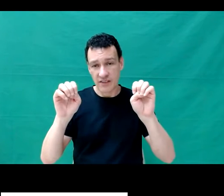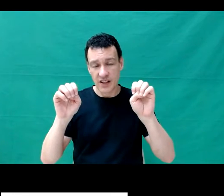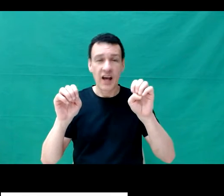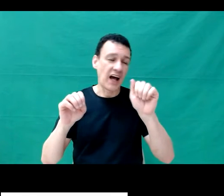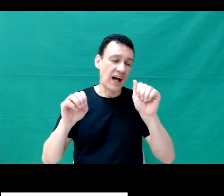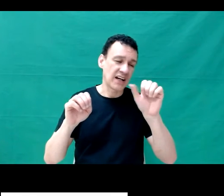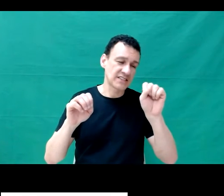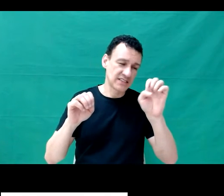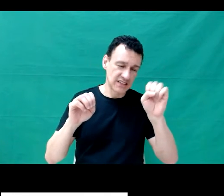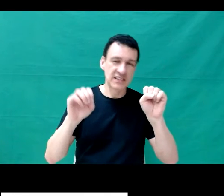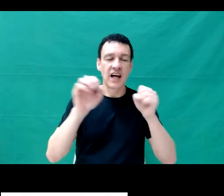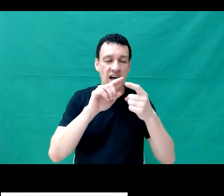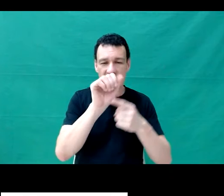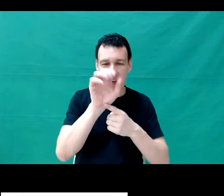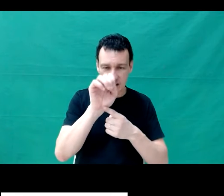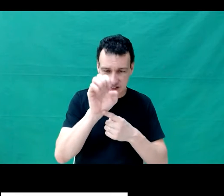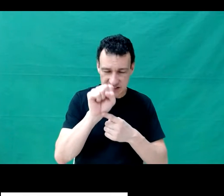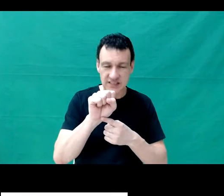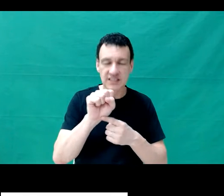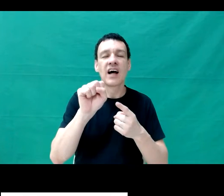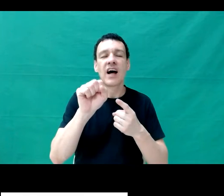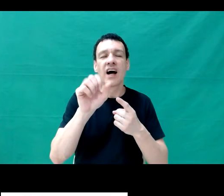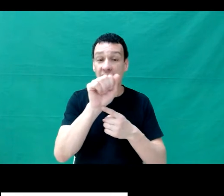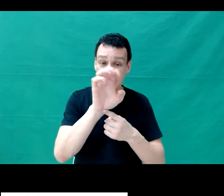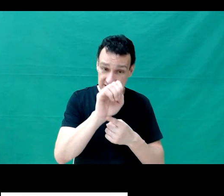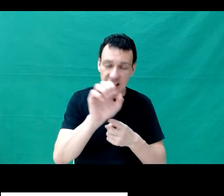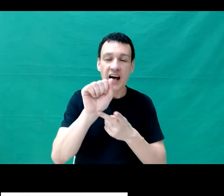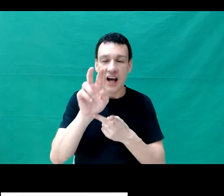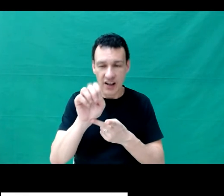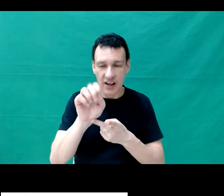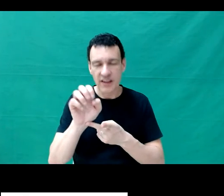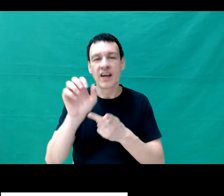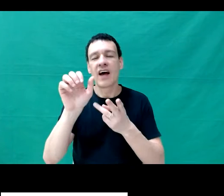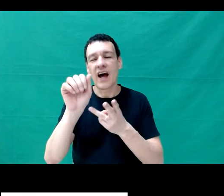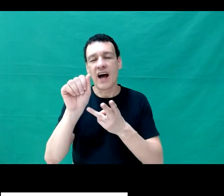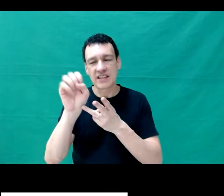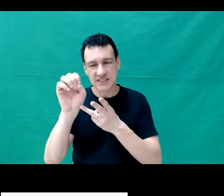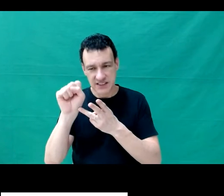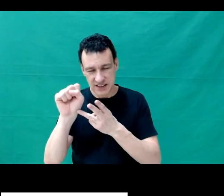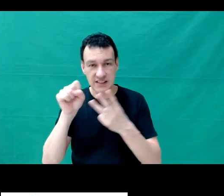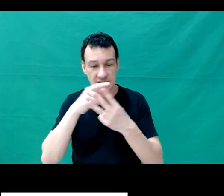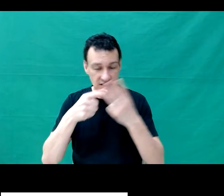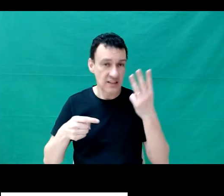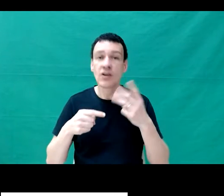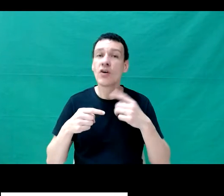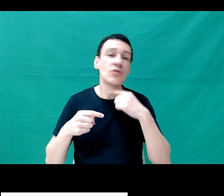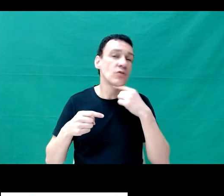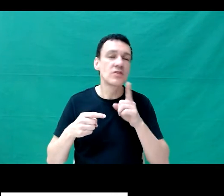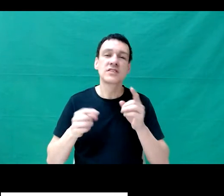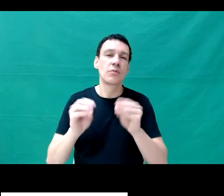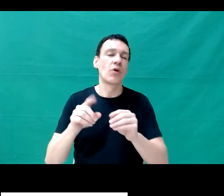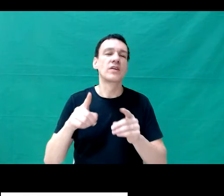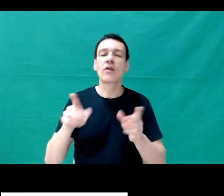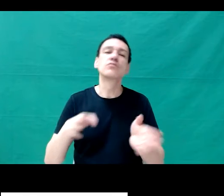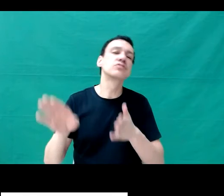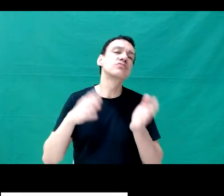Aave e o Axis são ferramentas que você não consegue colocar em uma esteira contínua de testes, né?